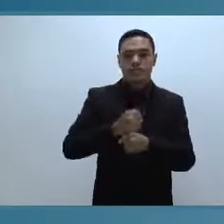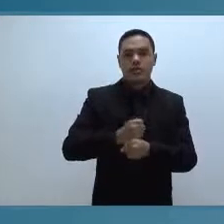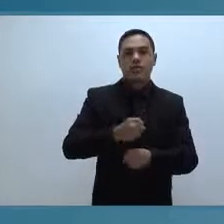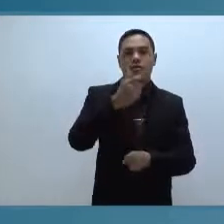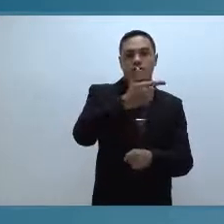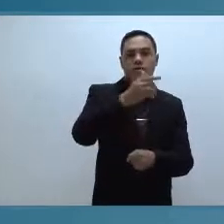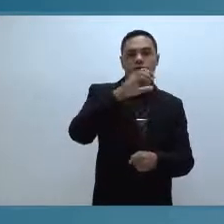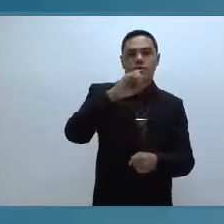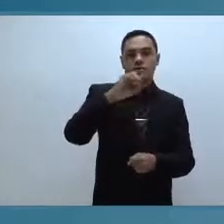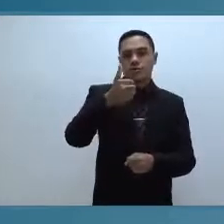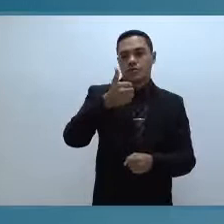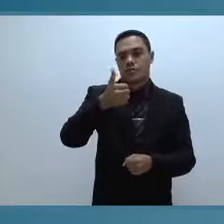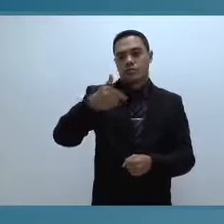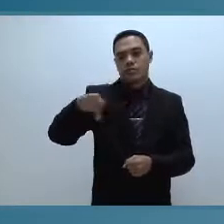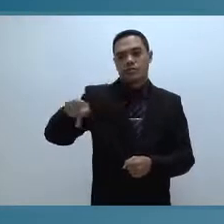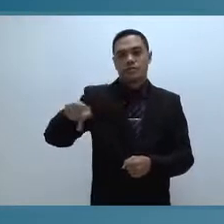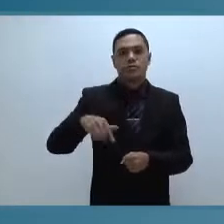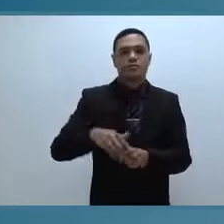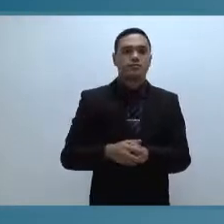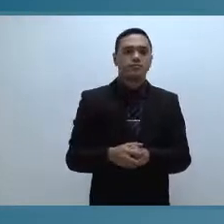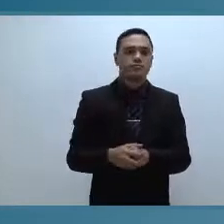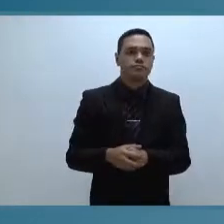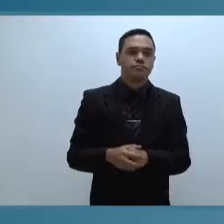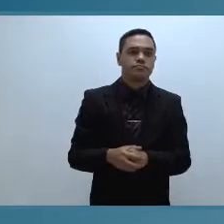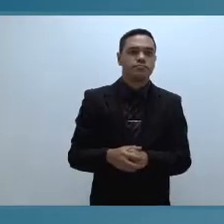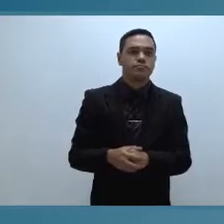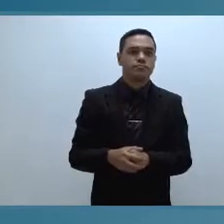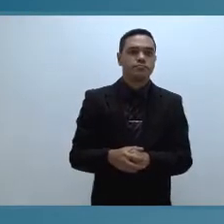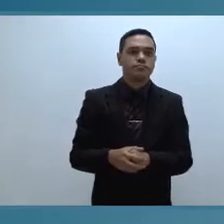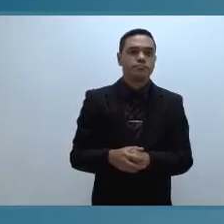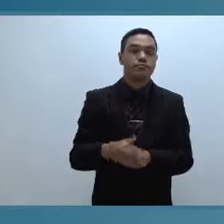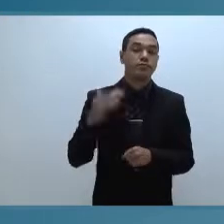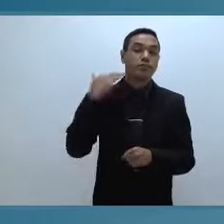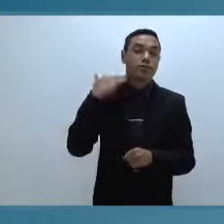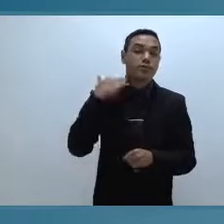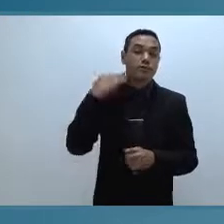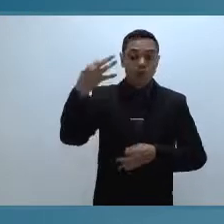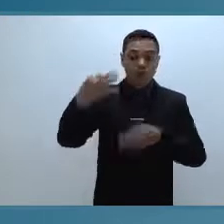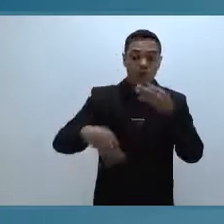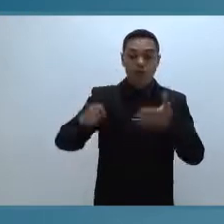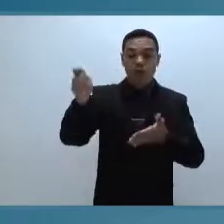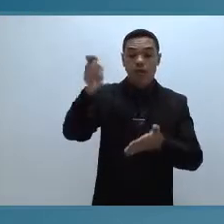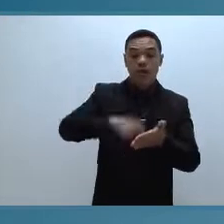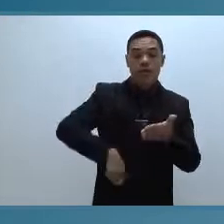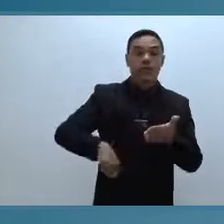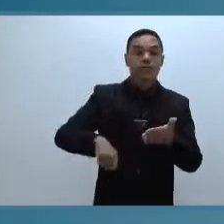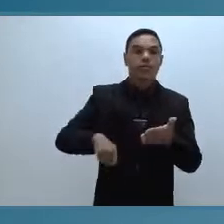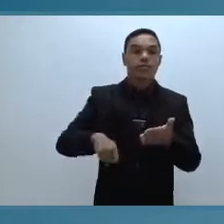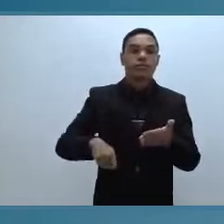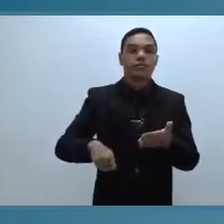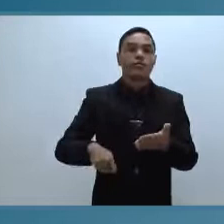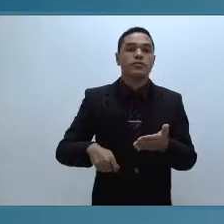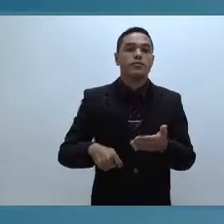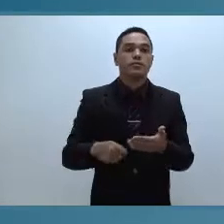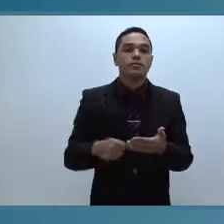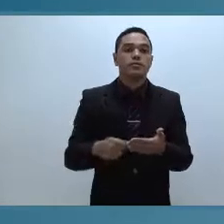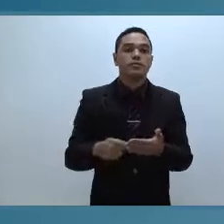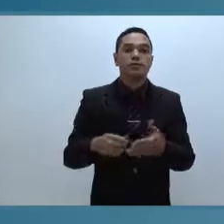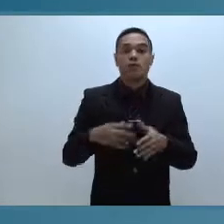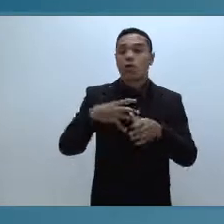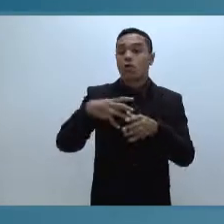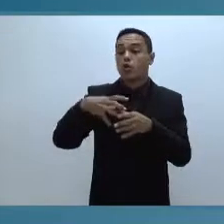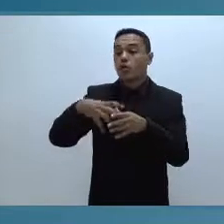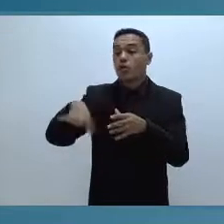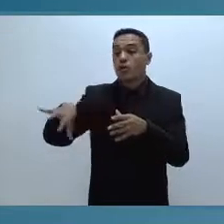Digo ainda que, quando a juíza informa, ela diz assim: olha, lá na comarca de Xingu, nós só temos